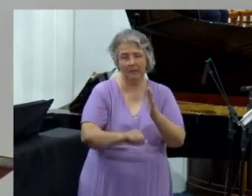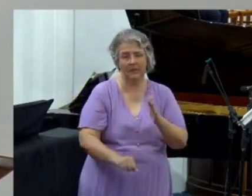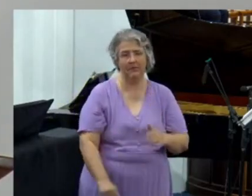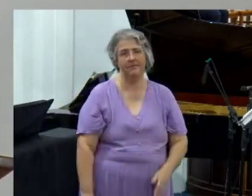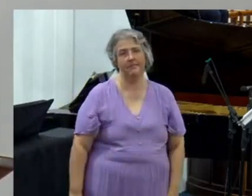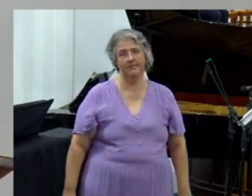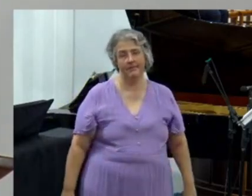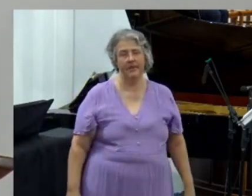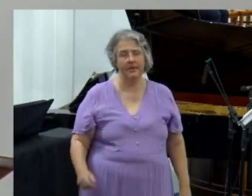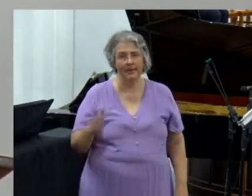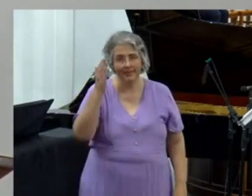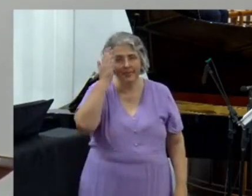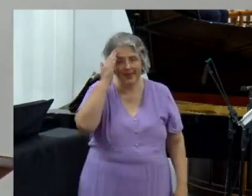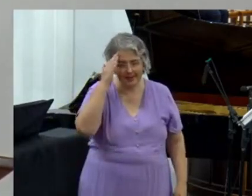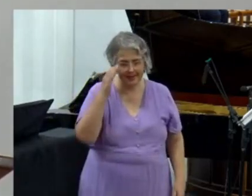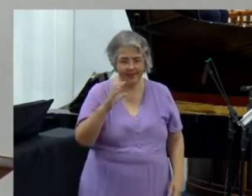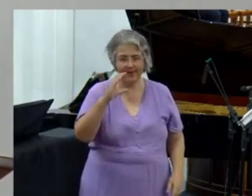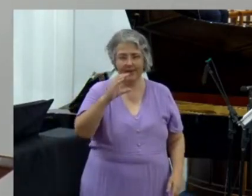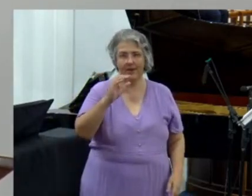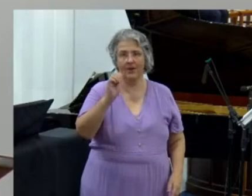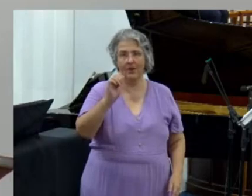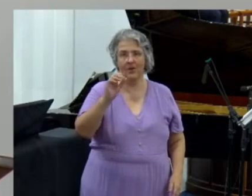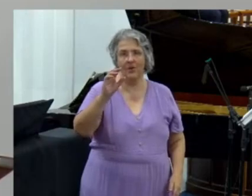covil de salteadores.